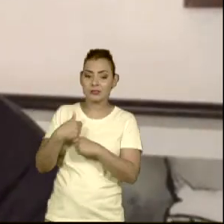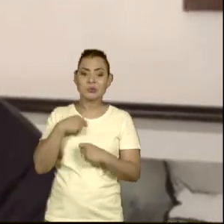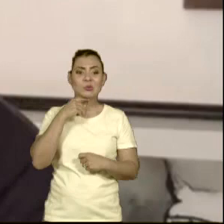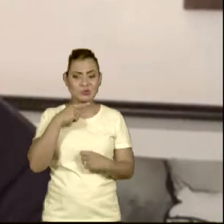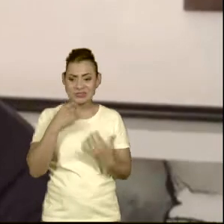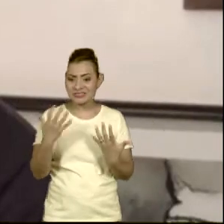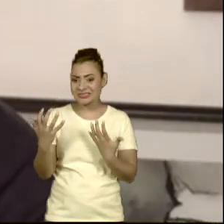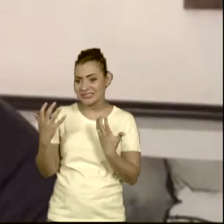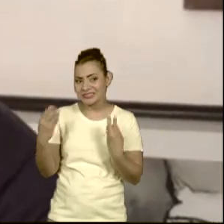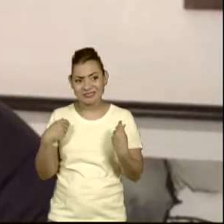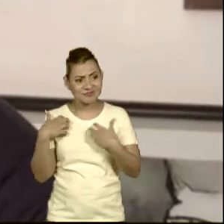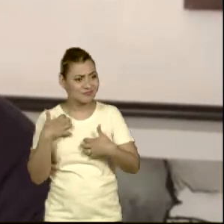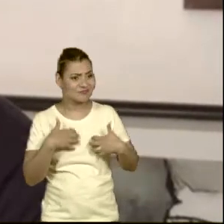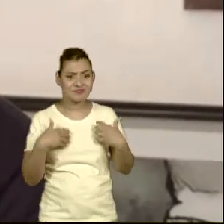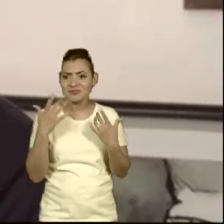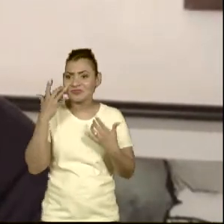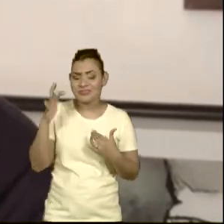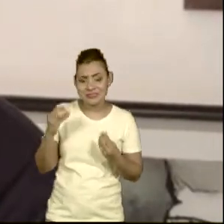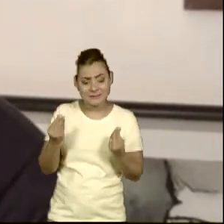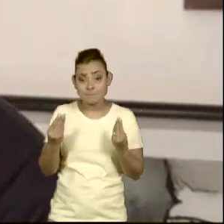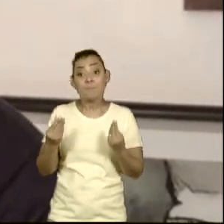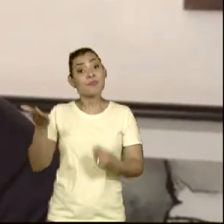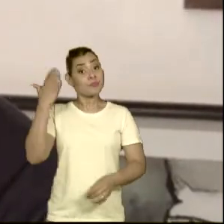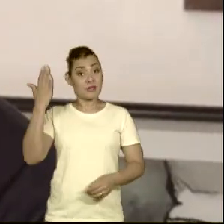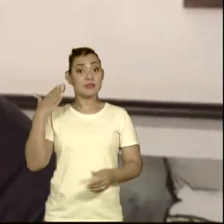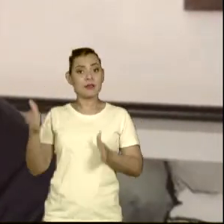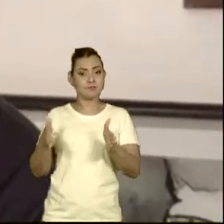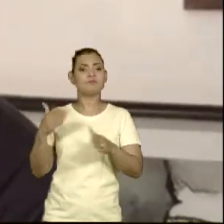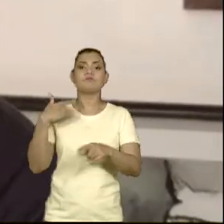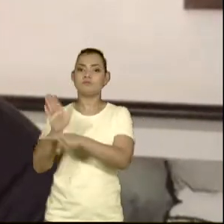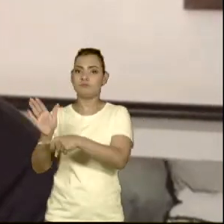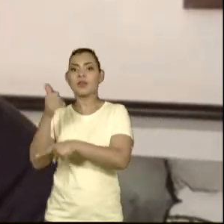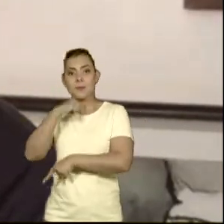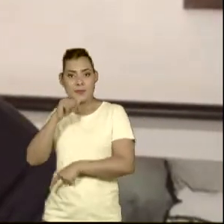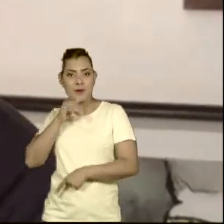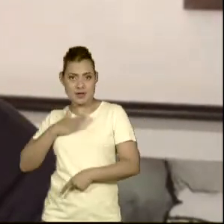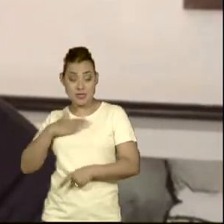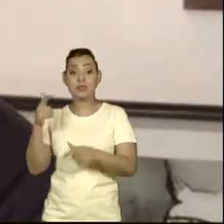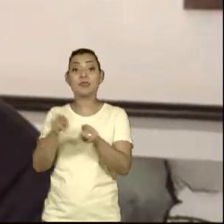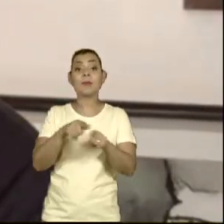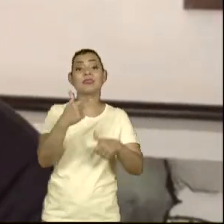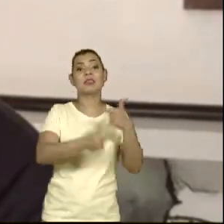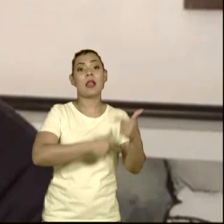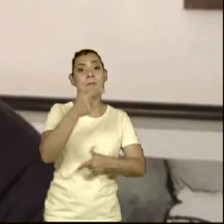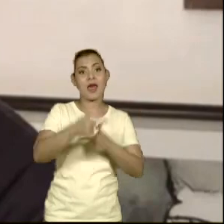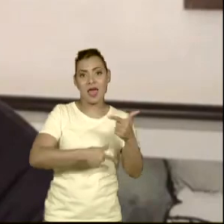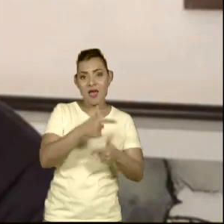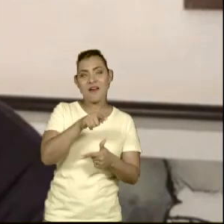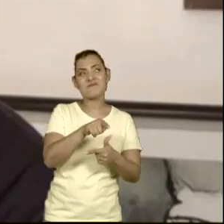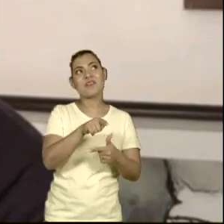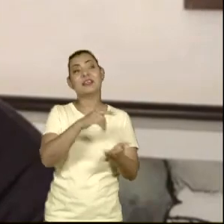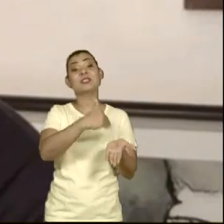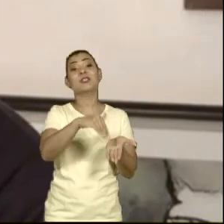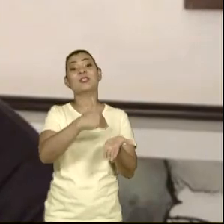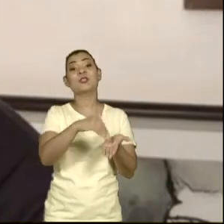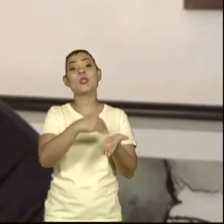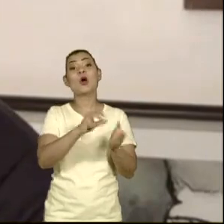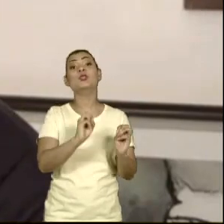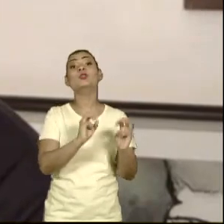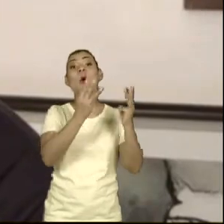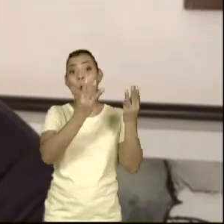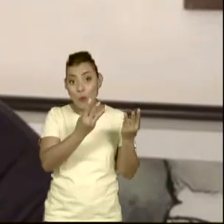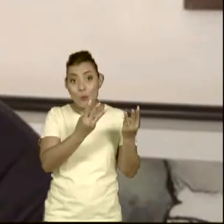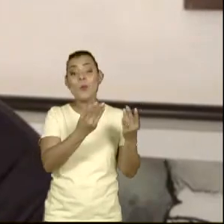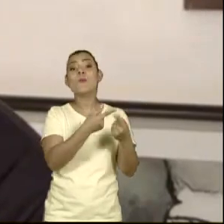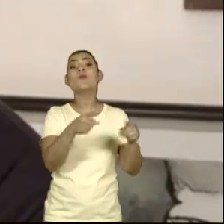tendo a menor ideia, tá? Na época, além de ajudar a minha mãe, eu trabalhava num escritório de produção de